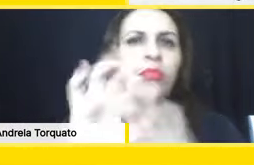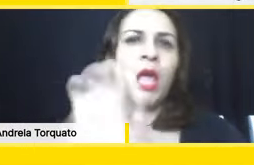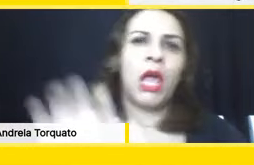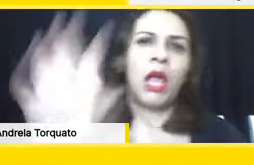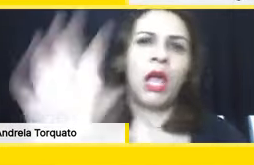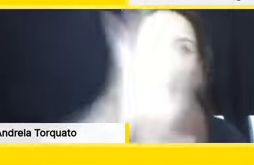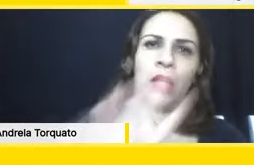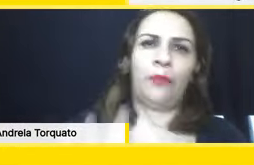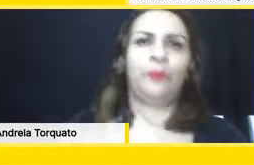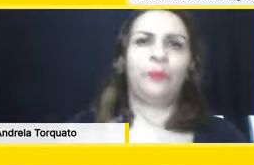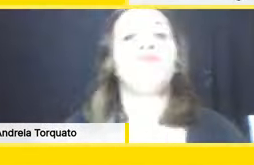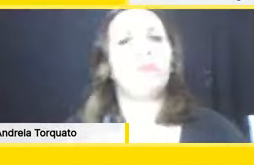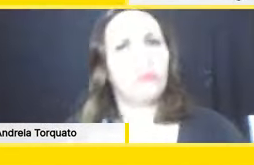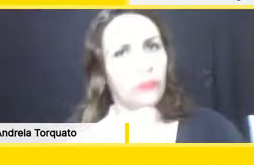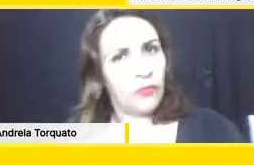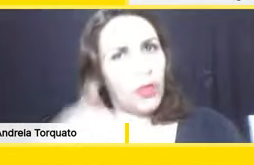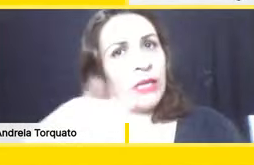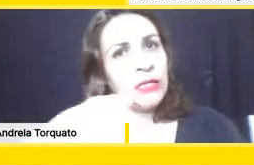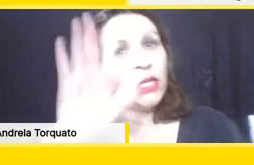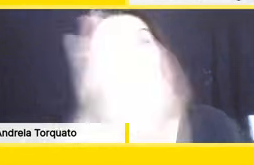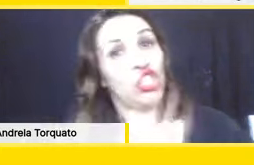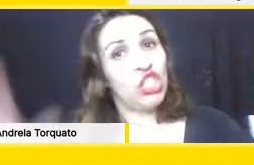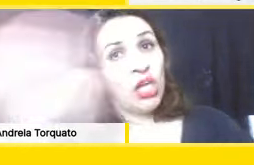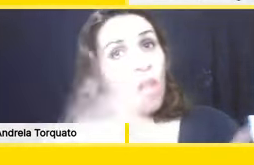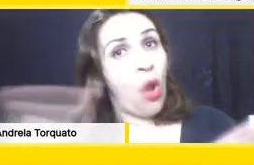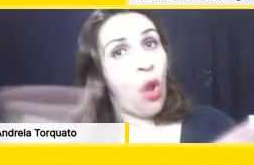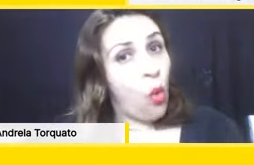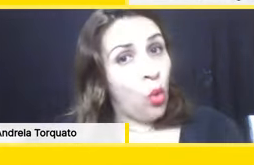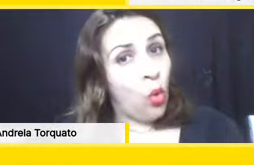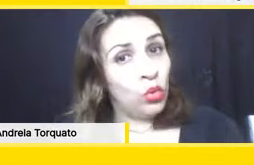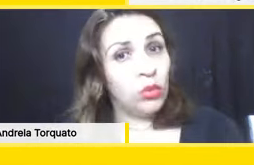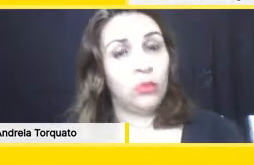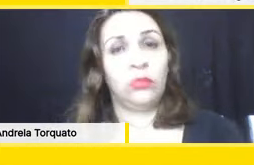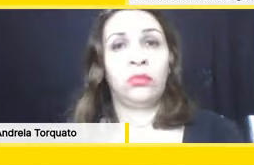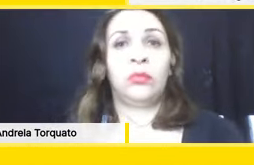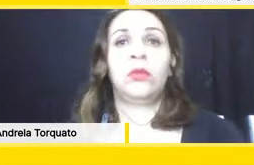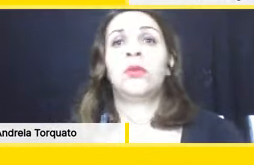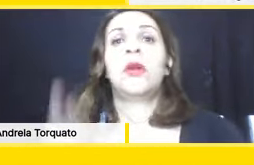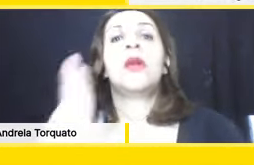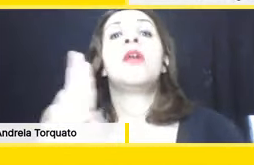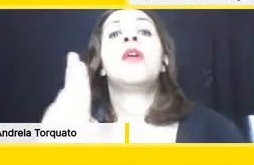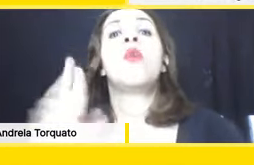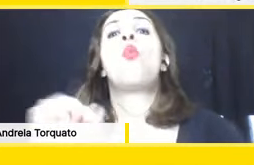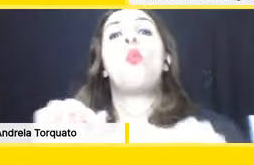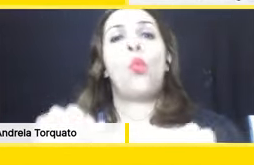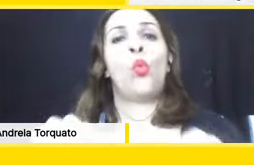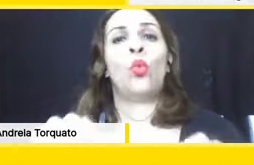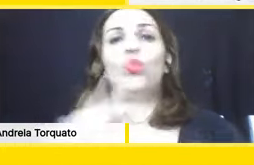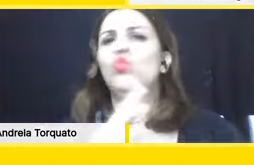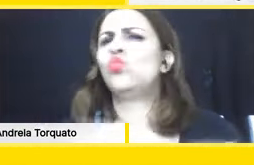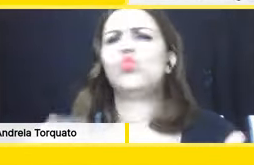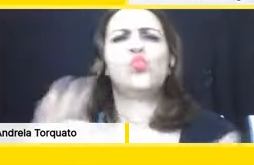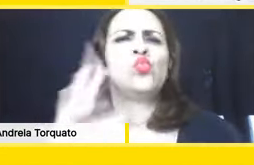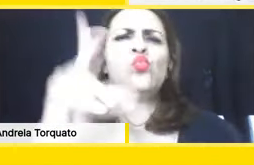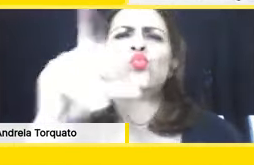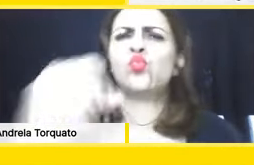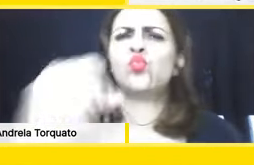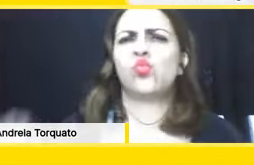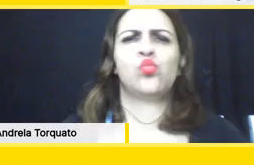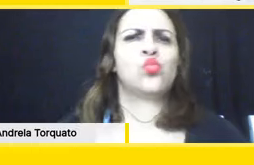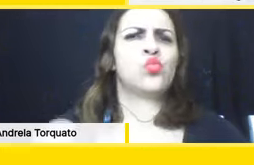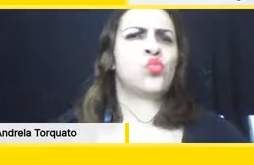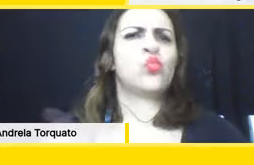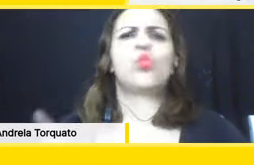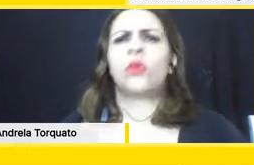sou o secretário-geral da UNALI, hoje, que é a entidade que representa todos os deputados estaduais e os